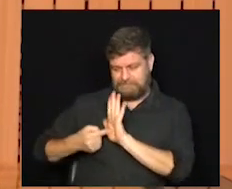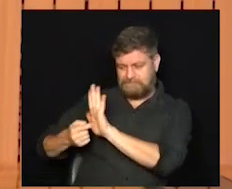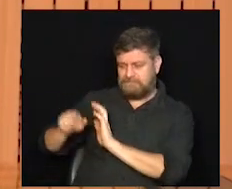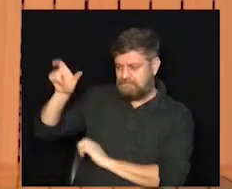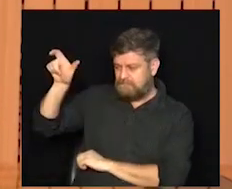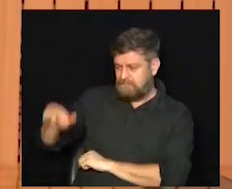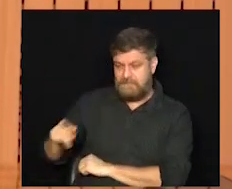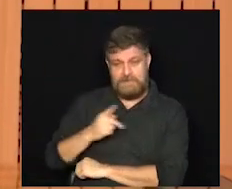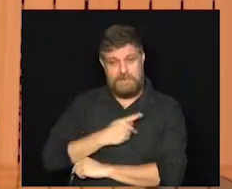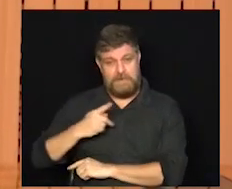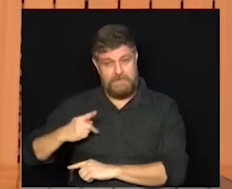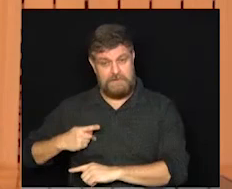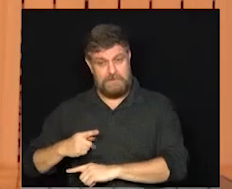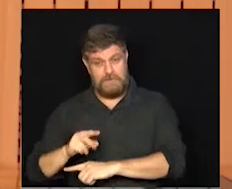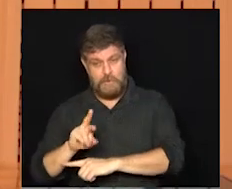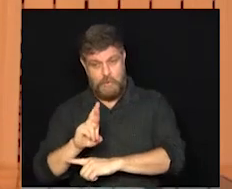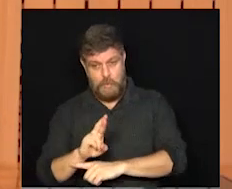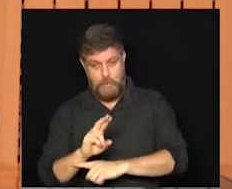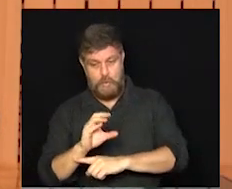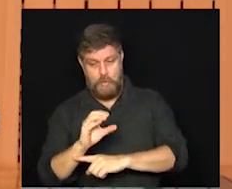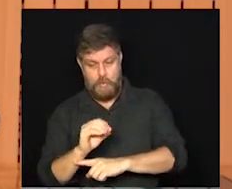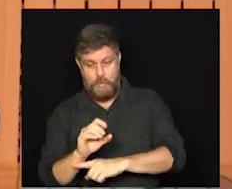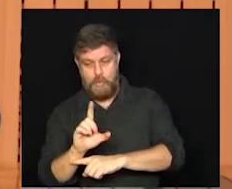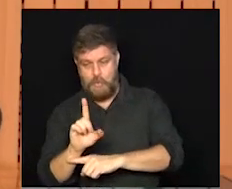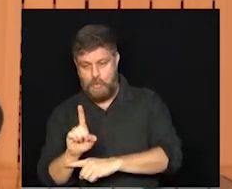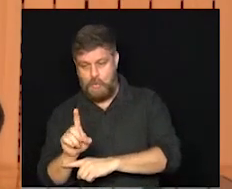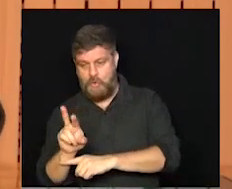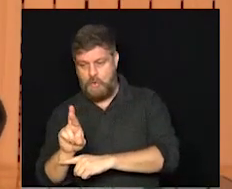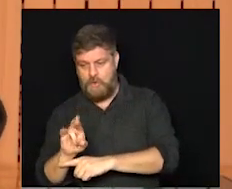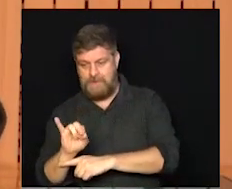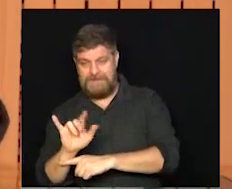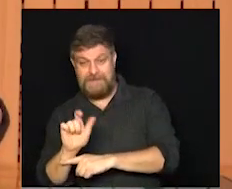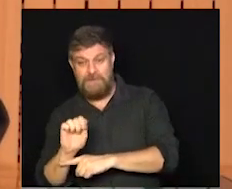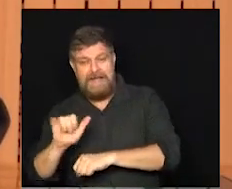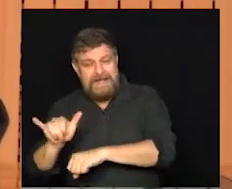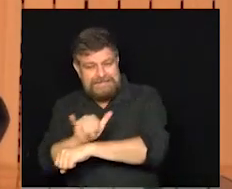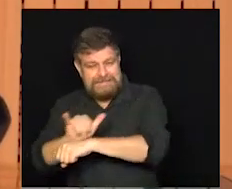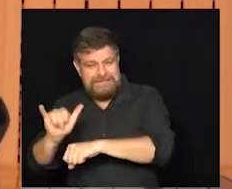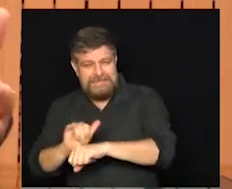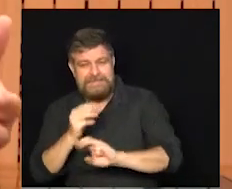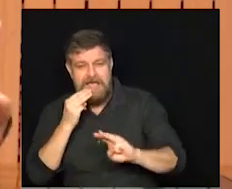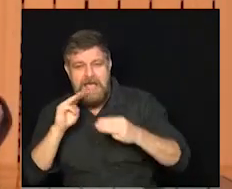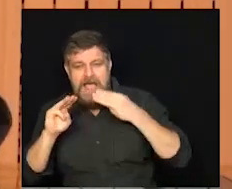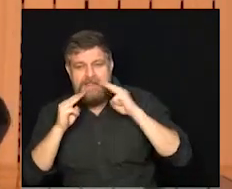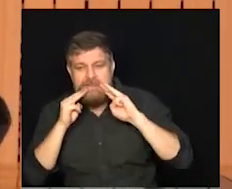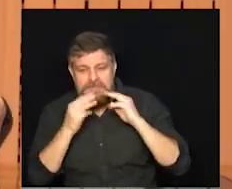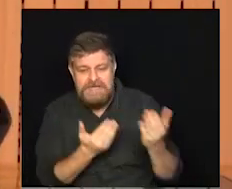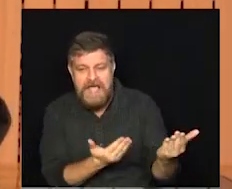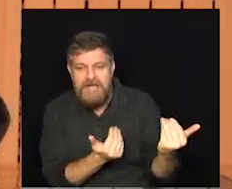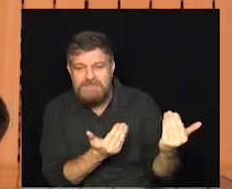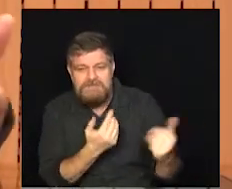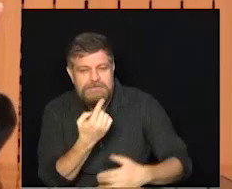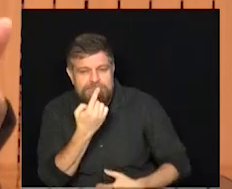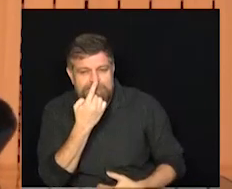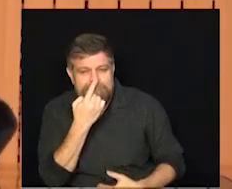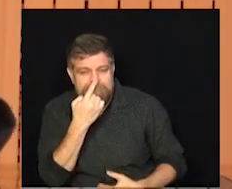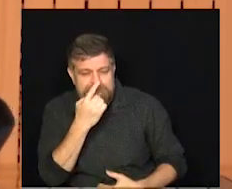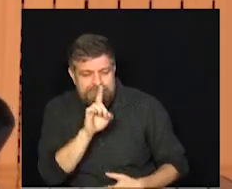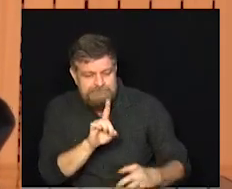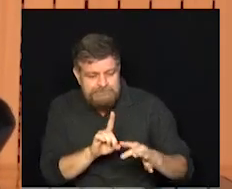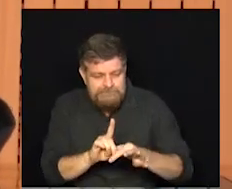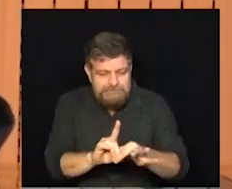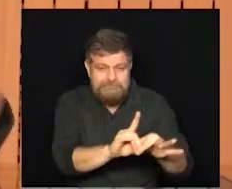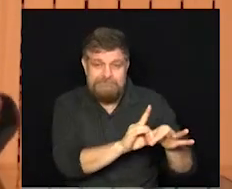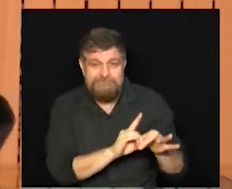ele quiser fazer menção a isso, porque através da música ele também dialoga com a juventude e agora, claro,